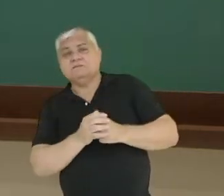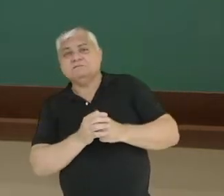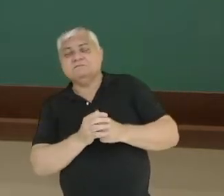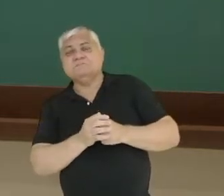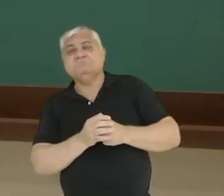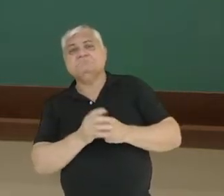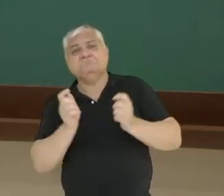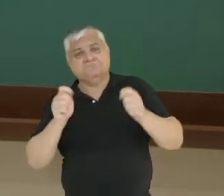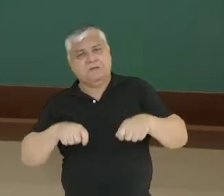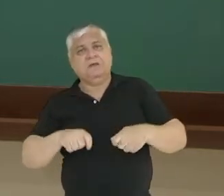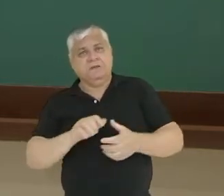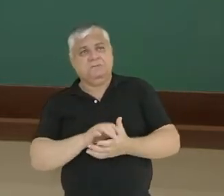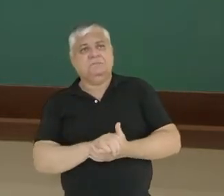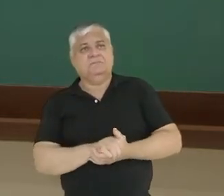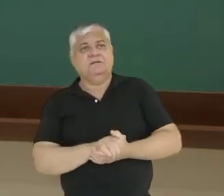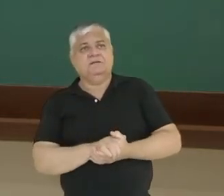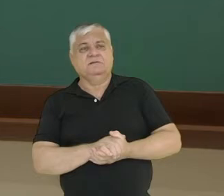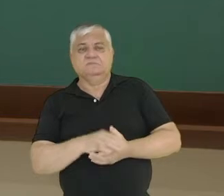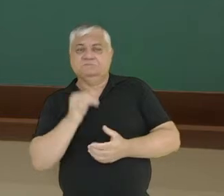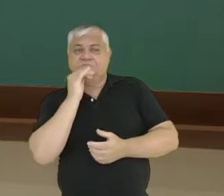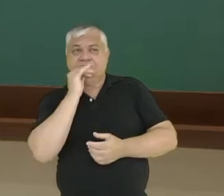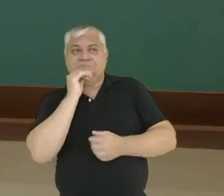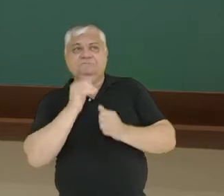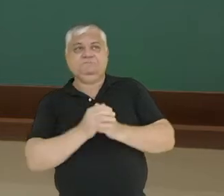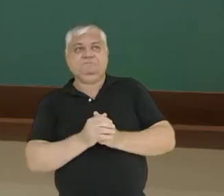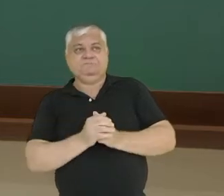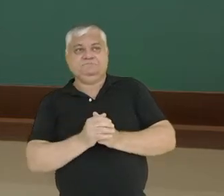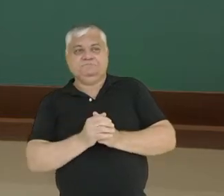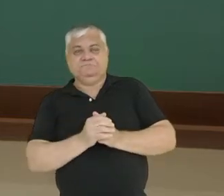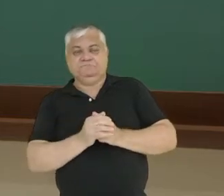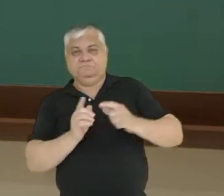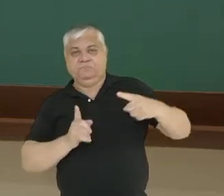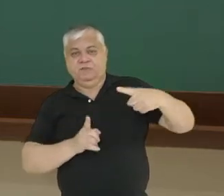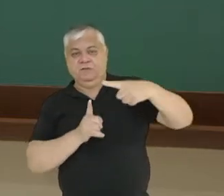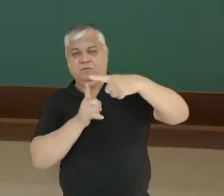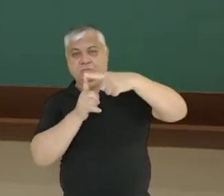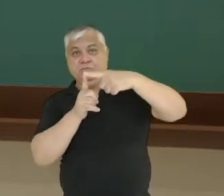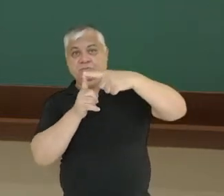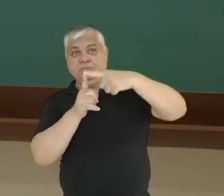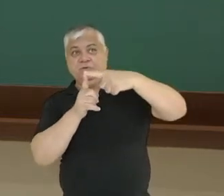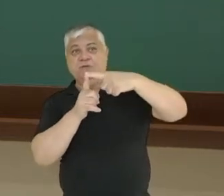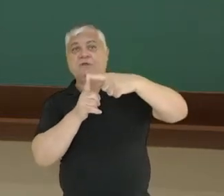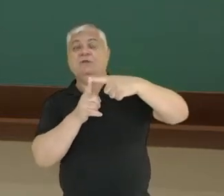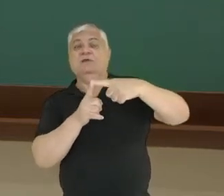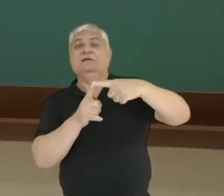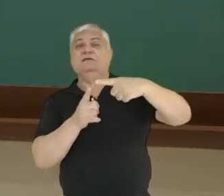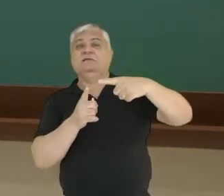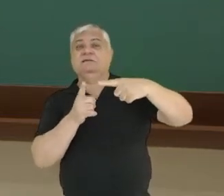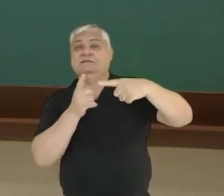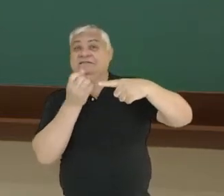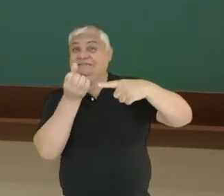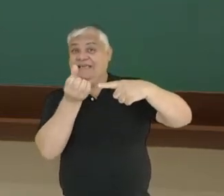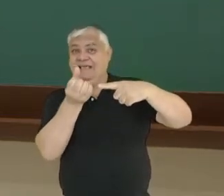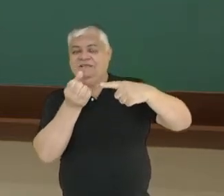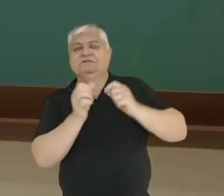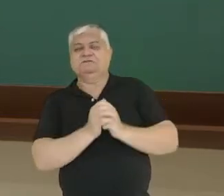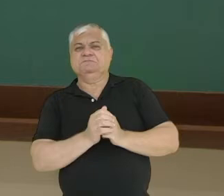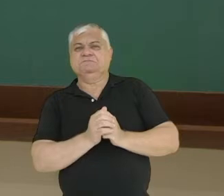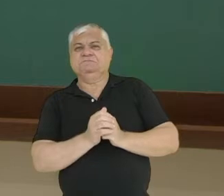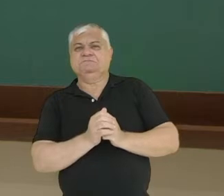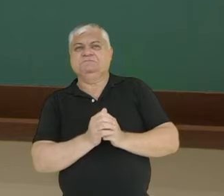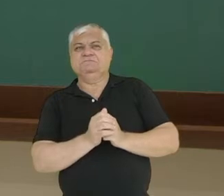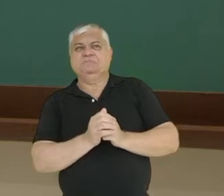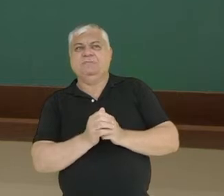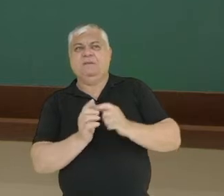forem possível. Por exemplo, aqui nós temos um polígono de 6 lados.